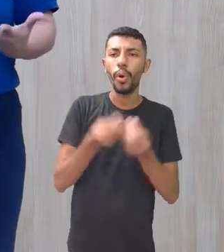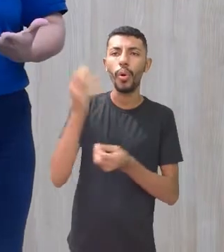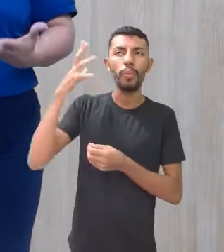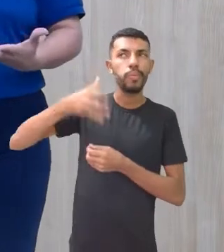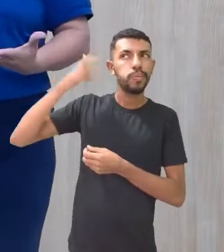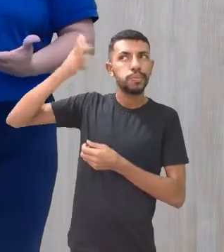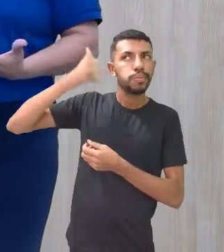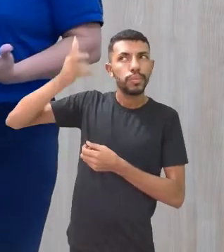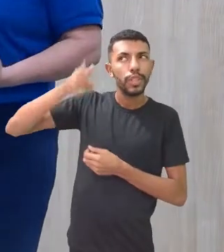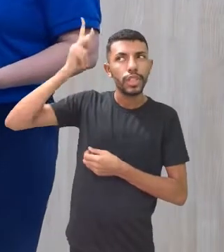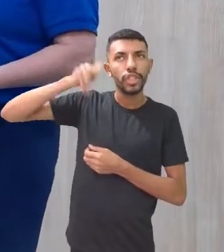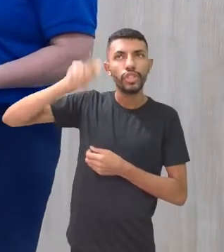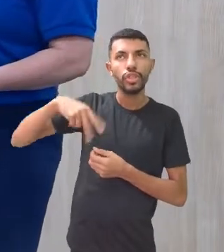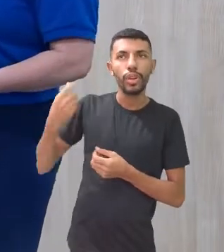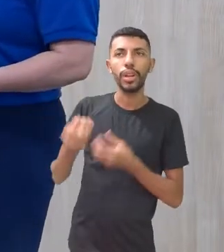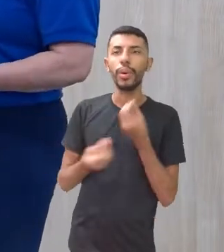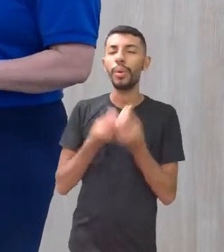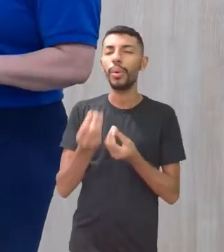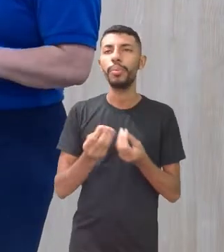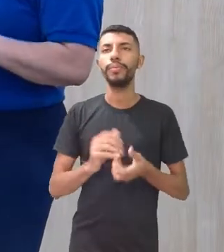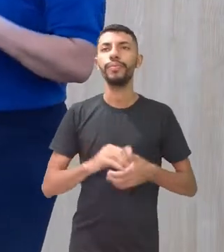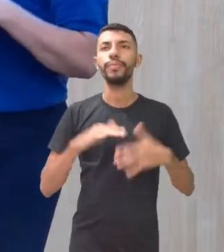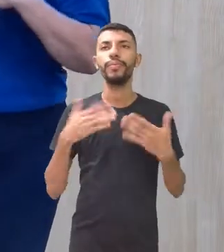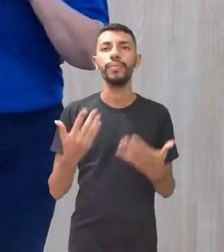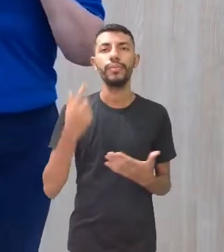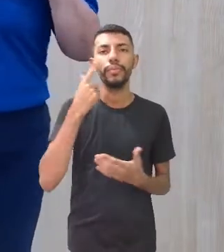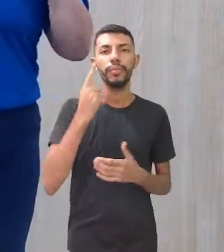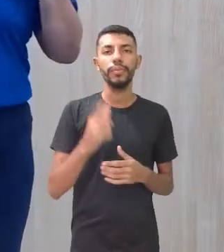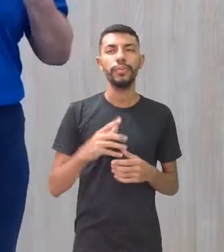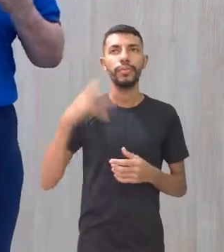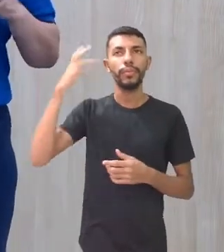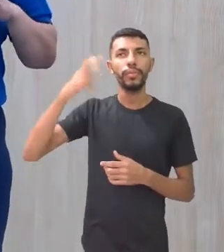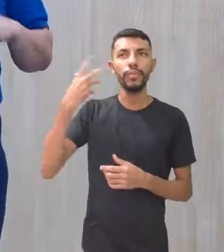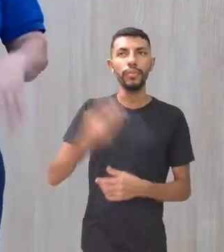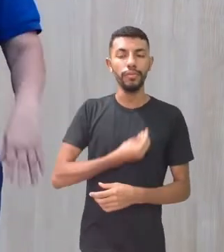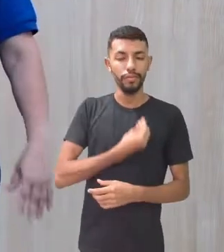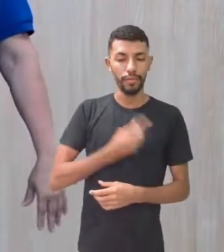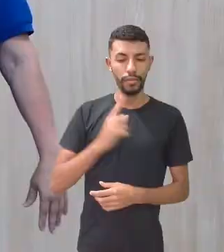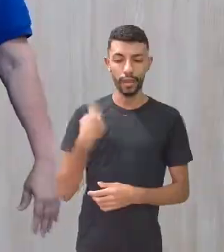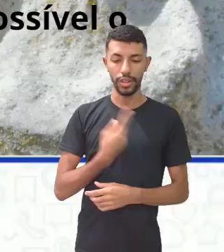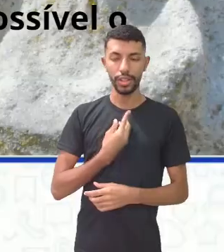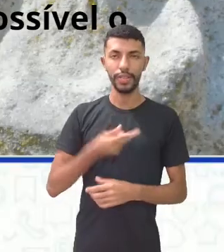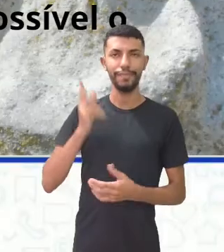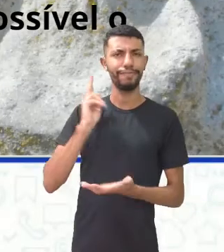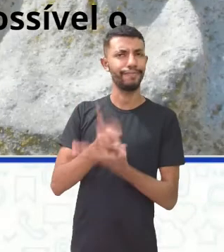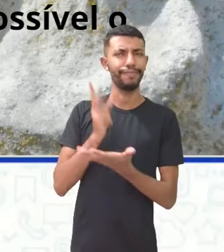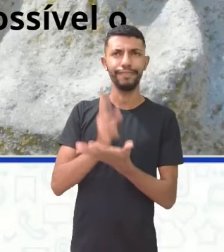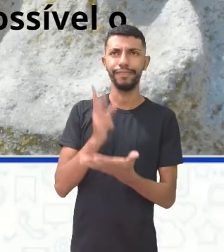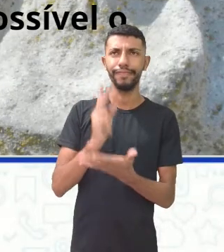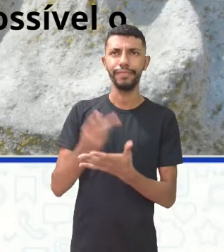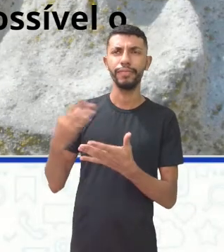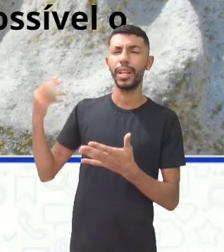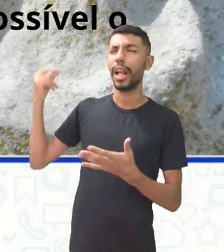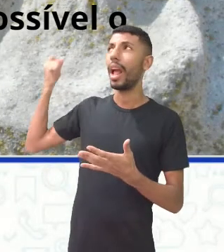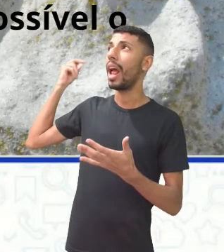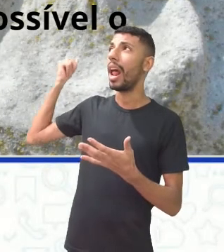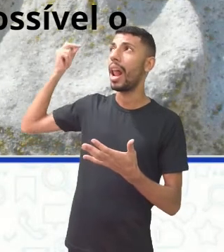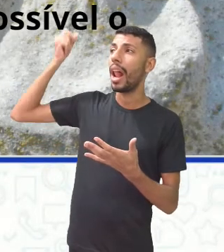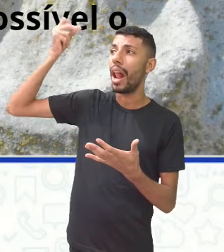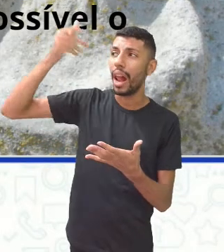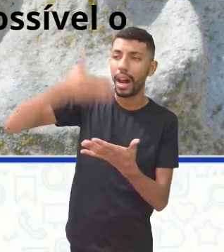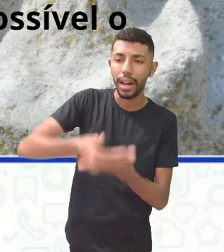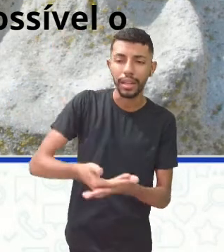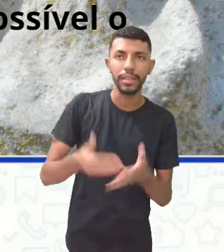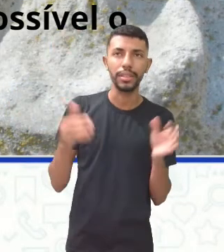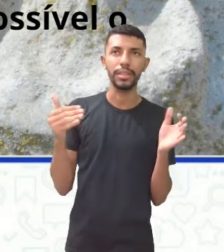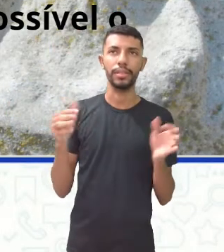música surgiu para a gente? Né? Então, aí, a música, ela está presente em nossa vida desde sempre, desde a pré-história, desde quando a